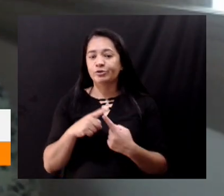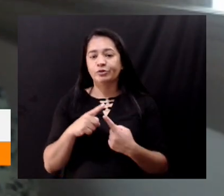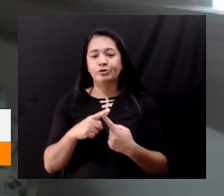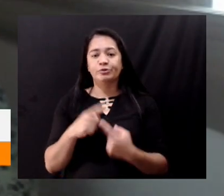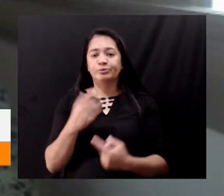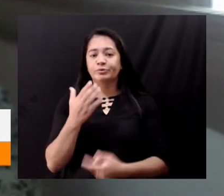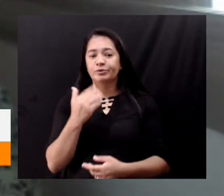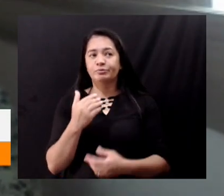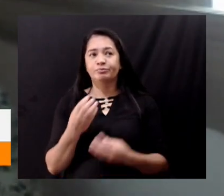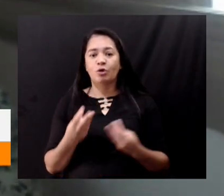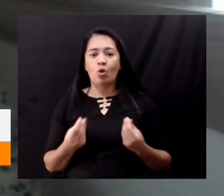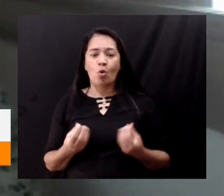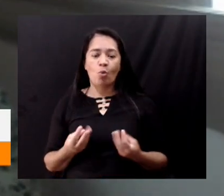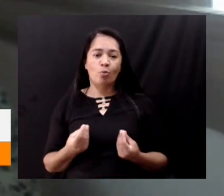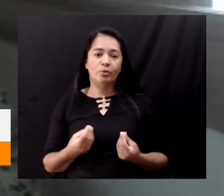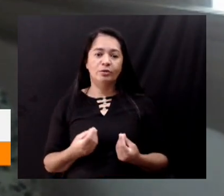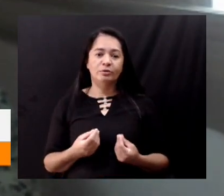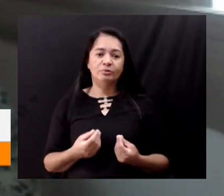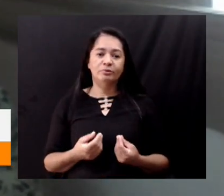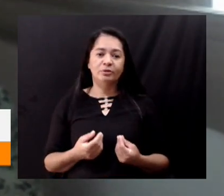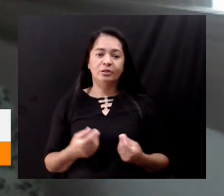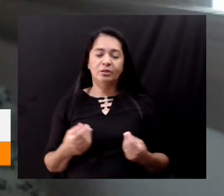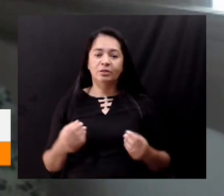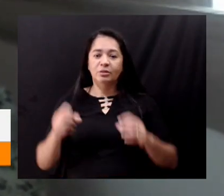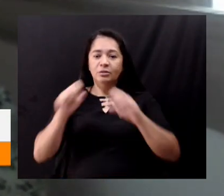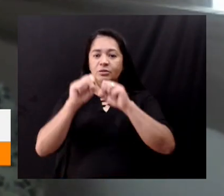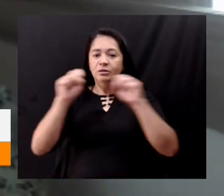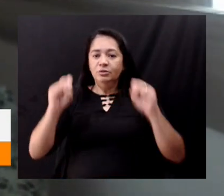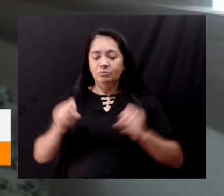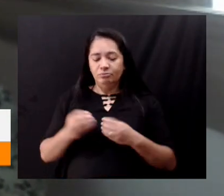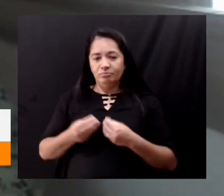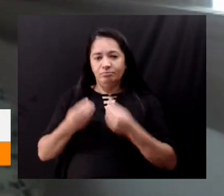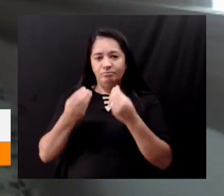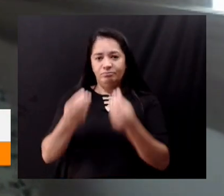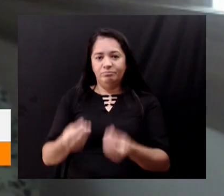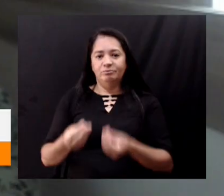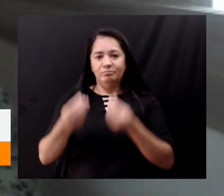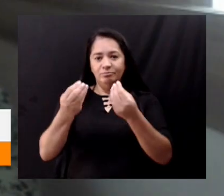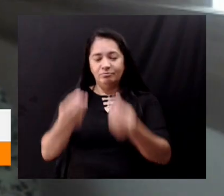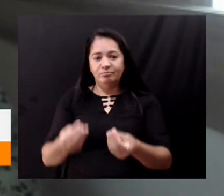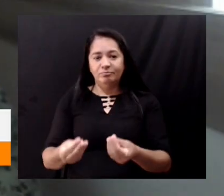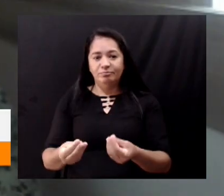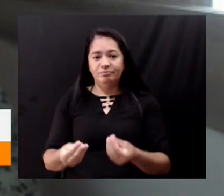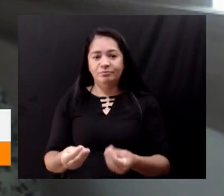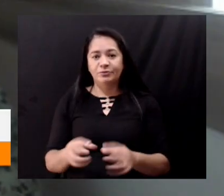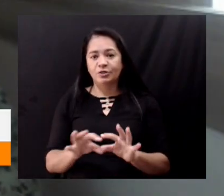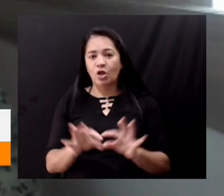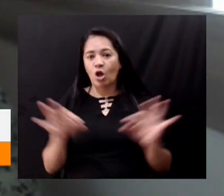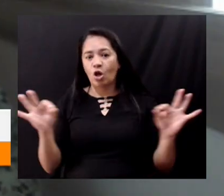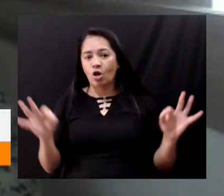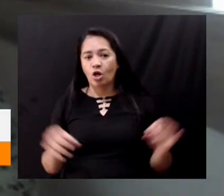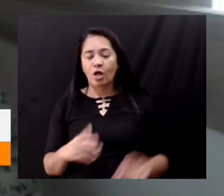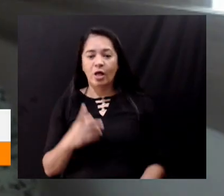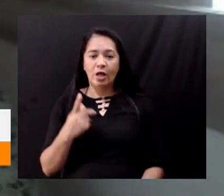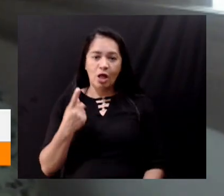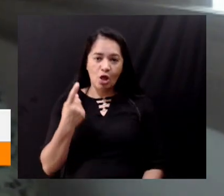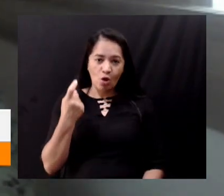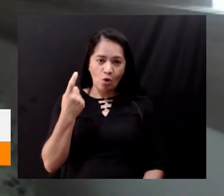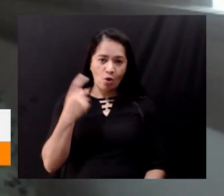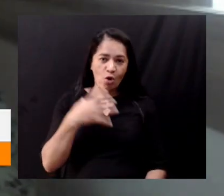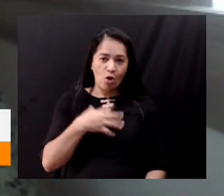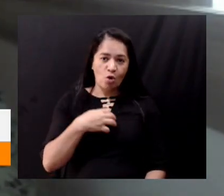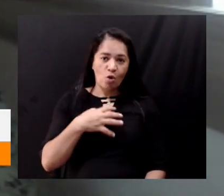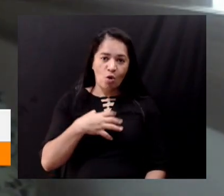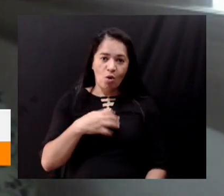acabar ligando esse sistema de recompensa. Lógico, não são os únicos comportamentos, né? O comer não é o